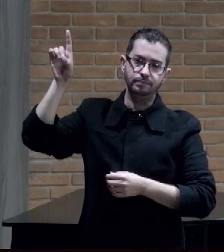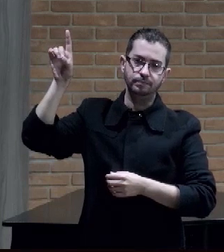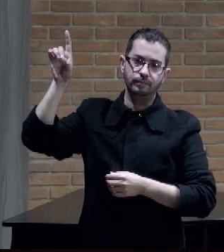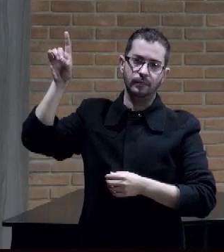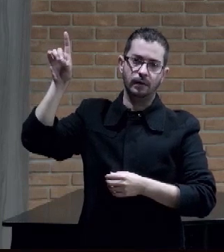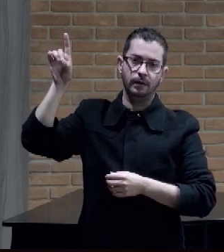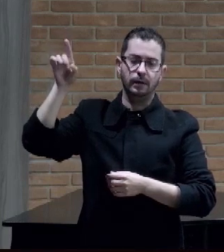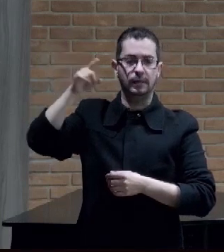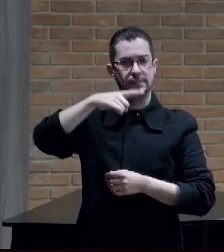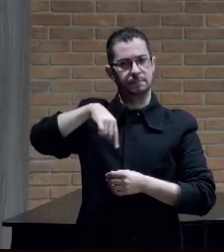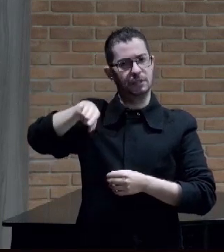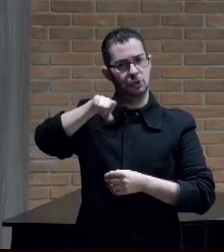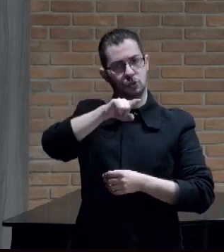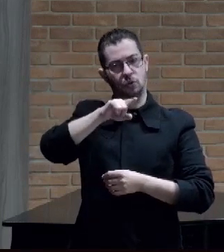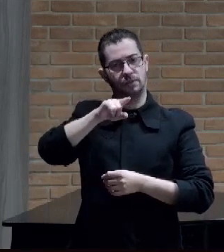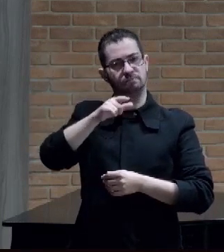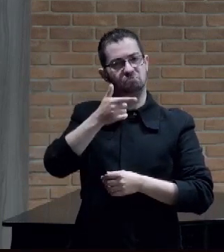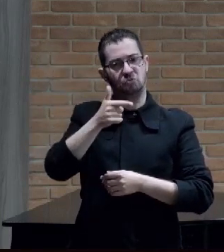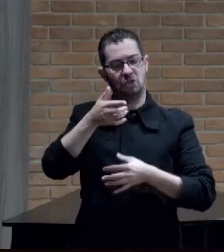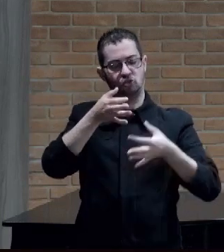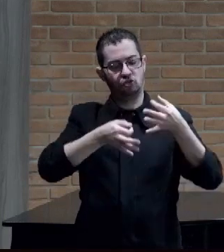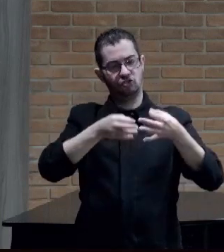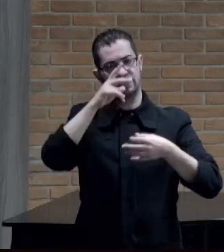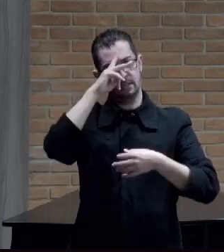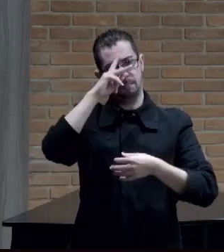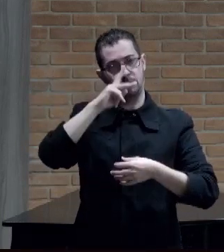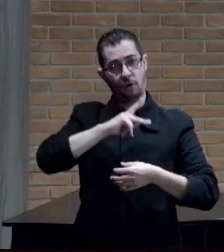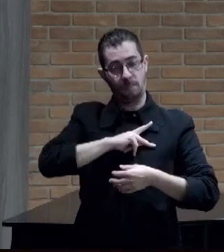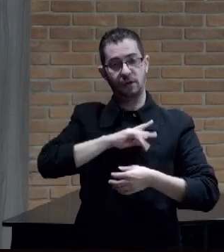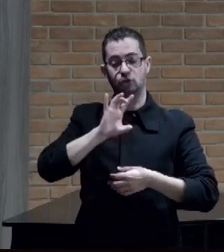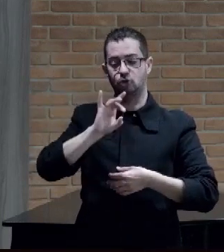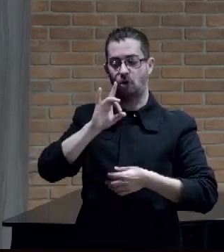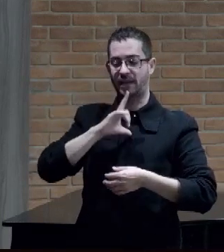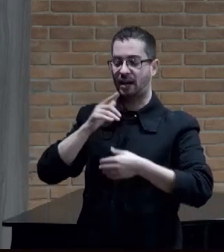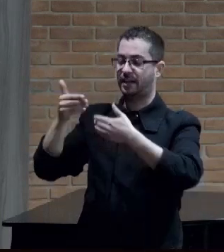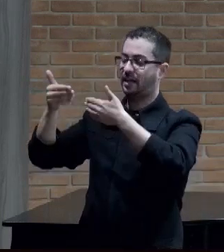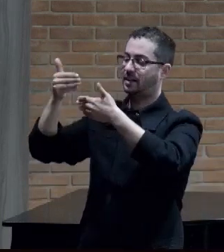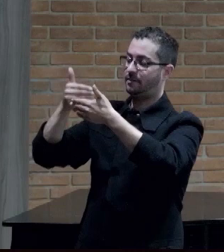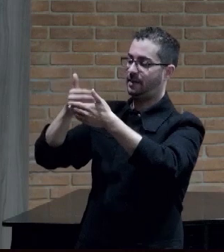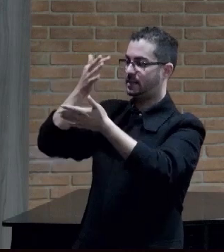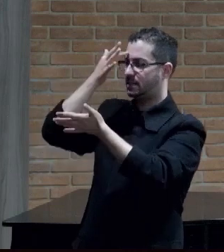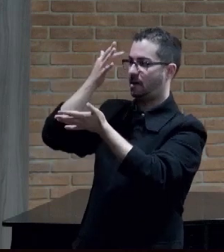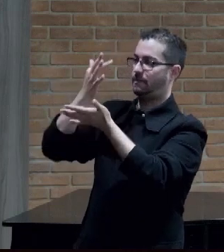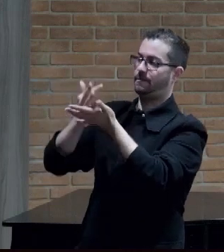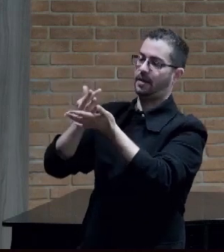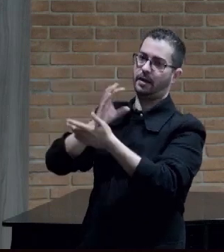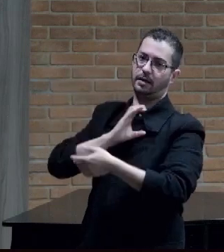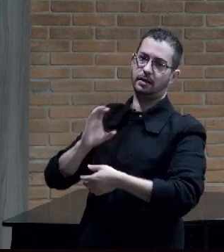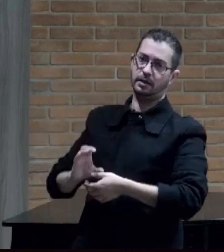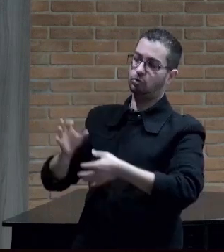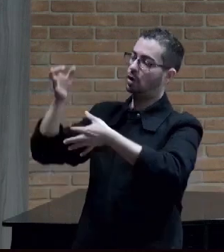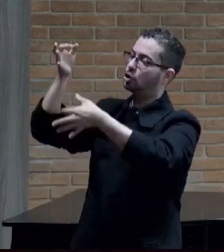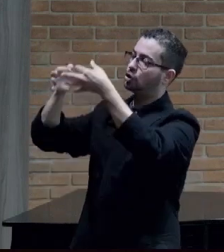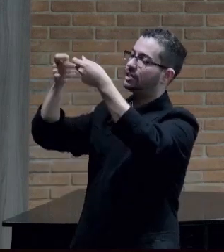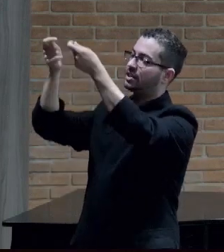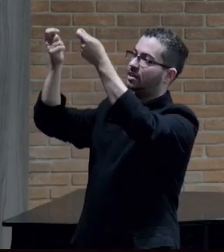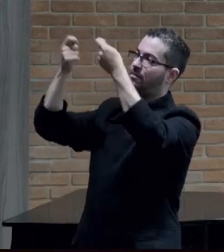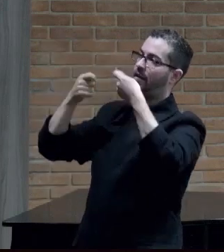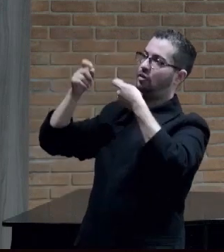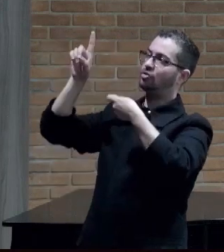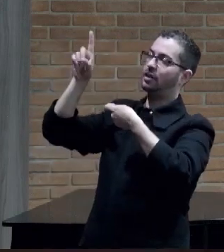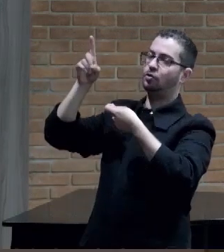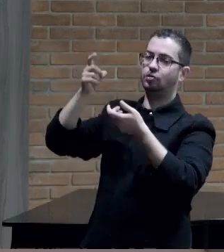de lei, senão a que é mediante a fé em Cristo, a justiça que procede de Deus, baseada na